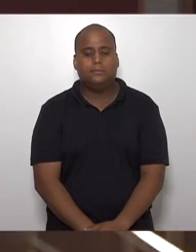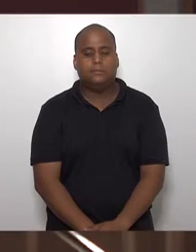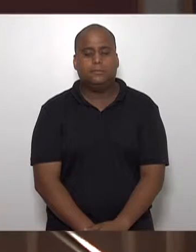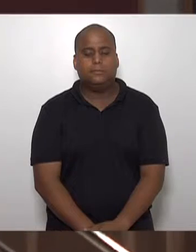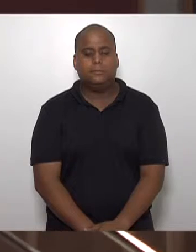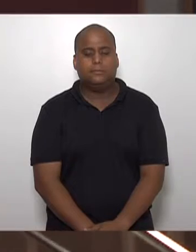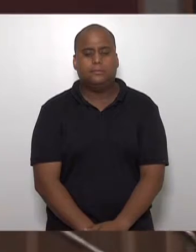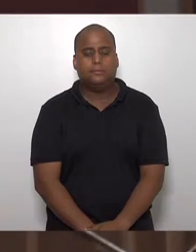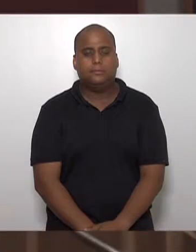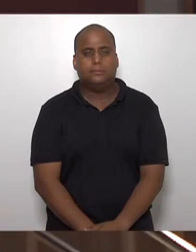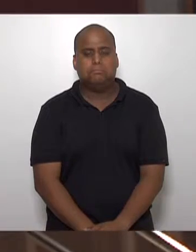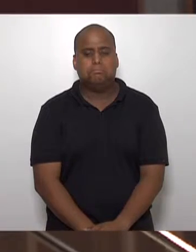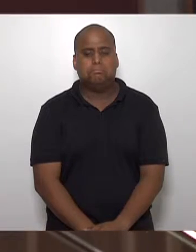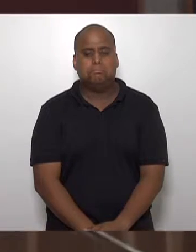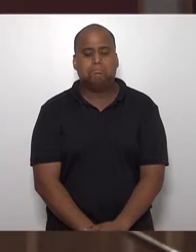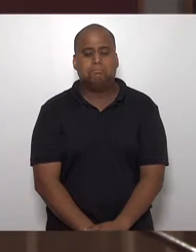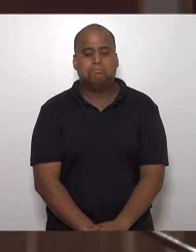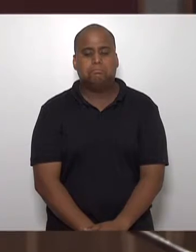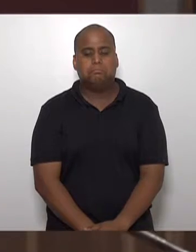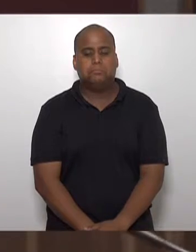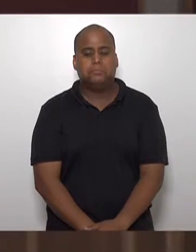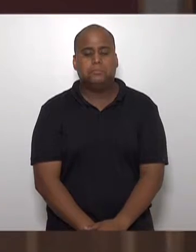a água